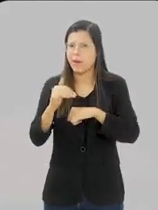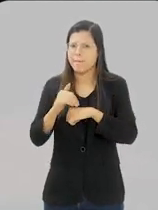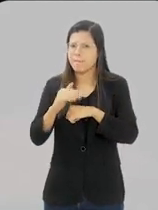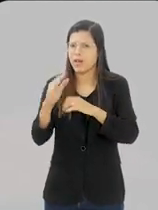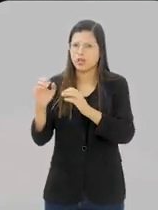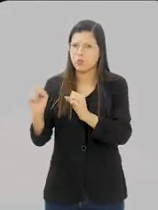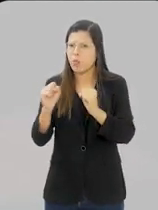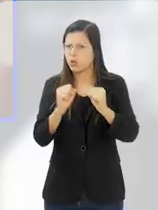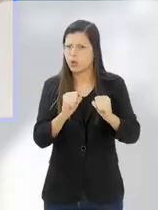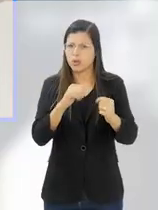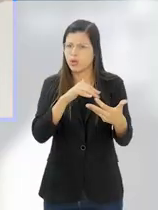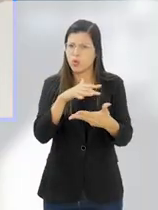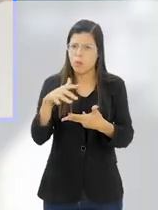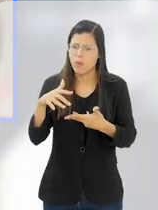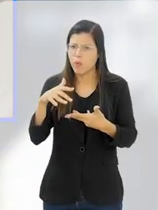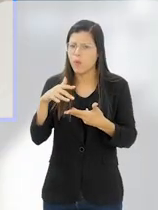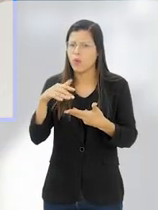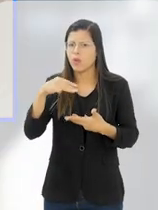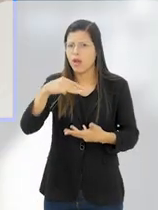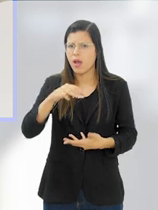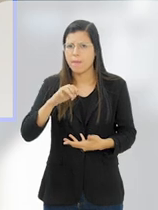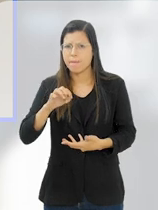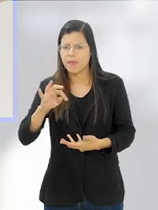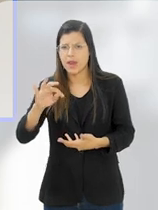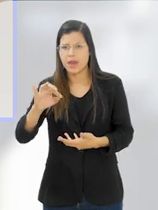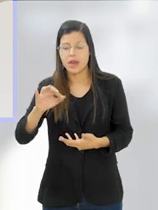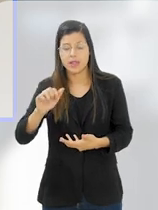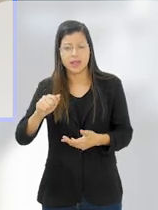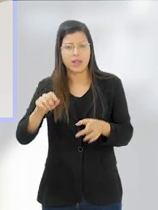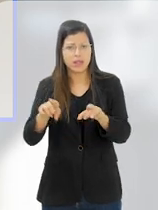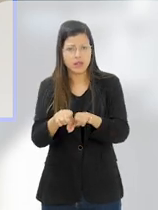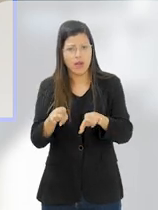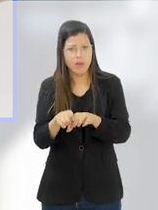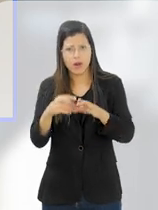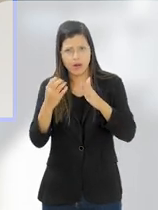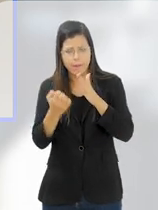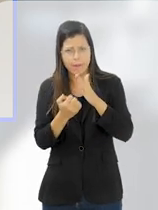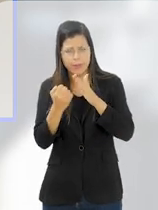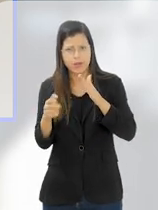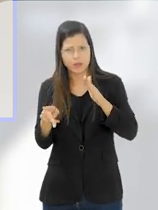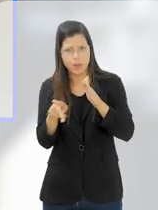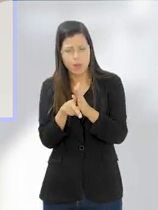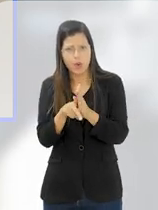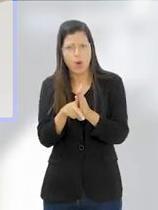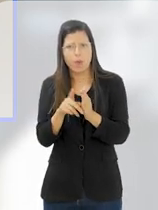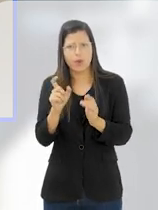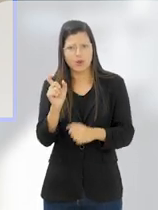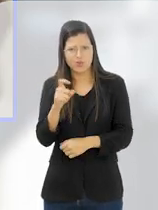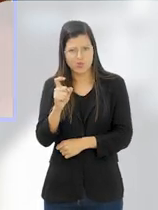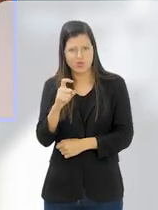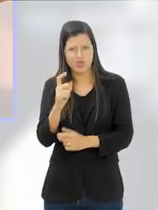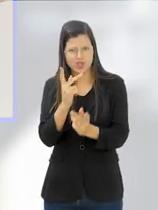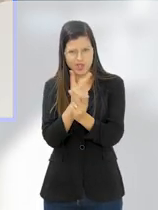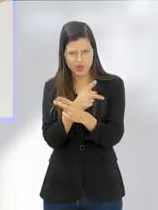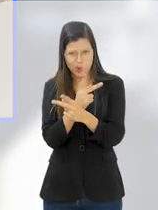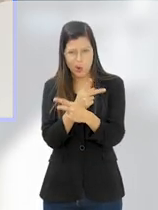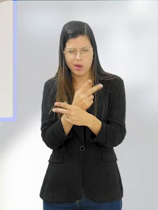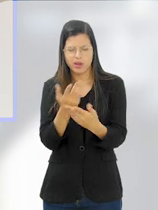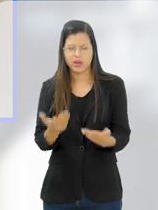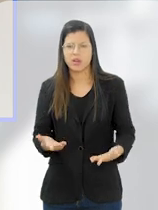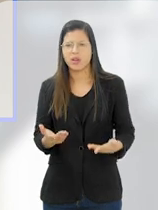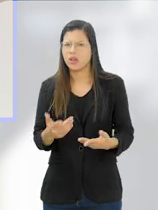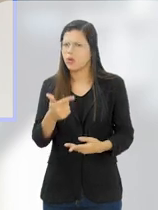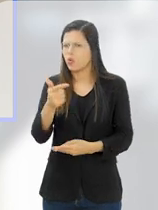mundo hoje, né? Como a Meta, a ByteDance do TikTok também, que é poderosíssima, e outras, o Google, que é dona